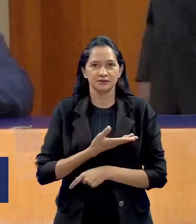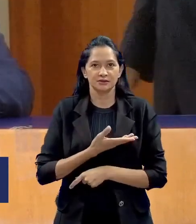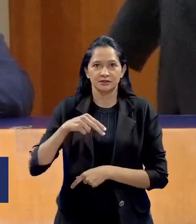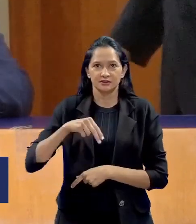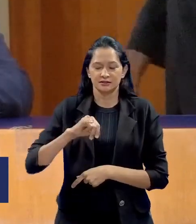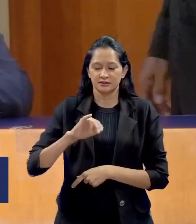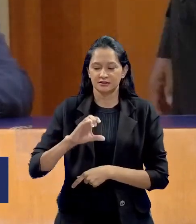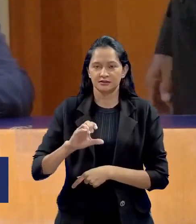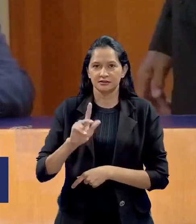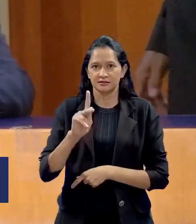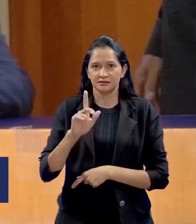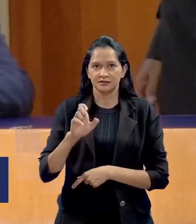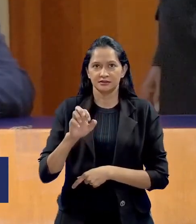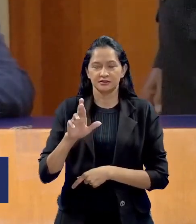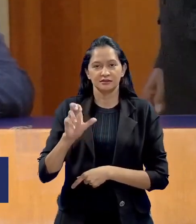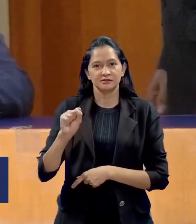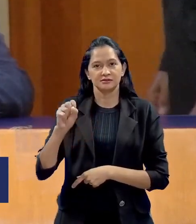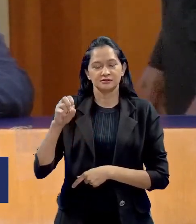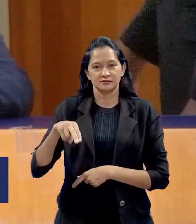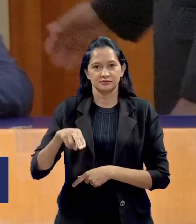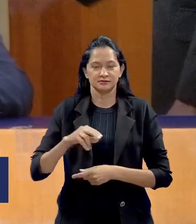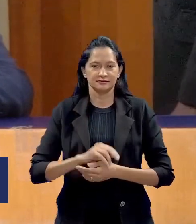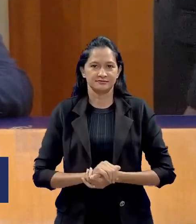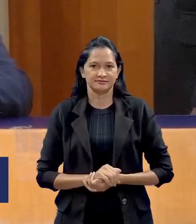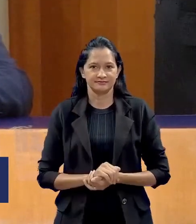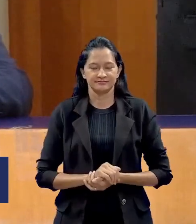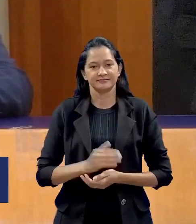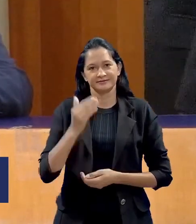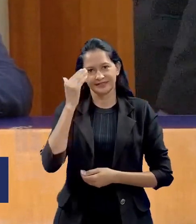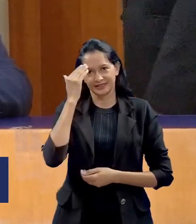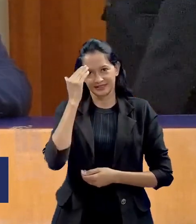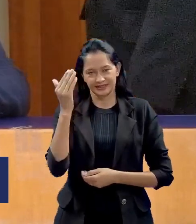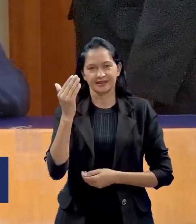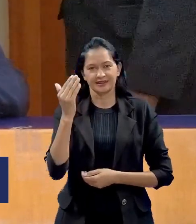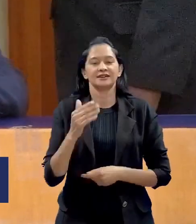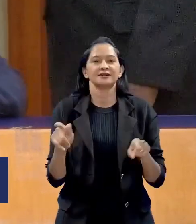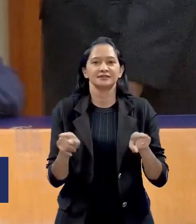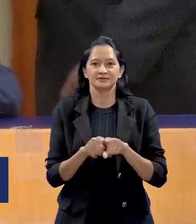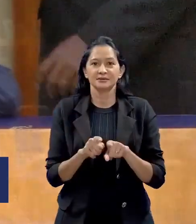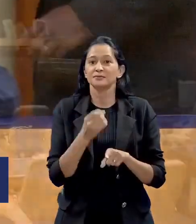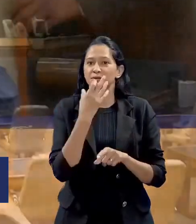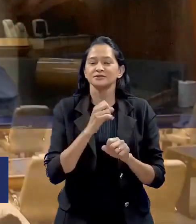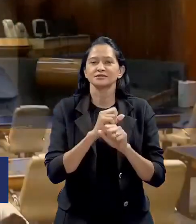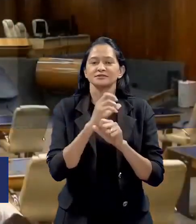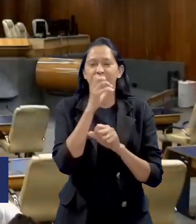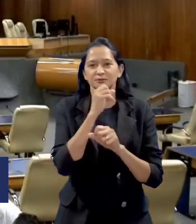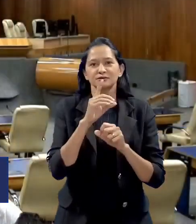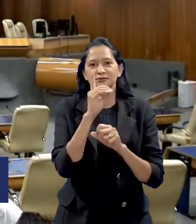funcionários nossos aqui, que realmente é nota 10. Muito obrigado, tenham um bom final de semana a todos.